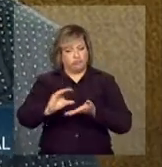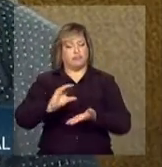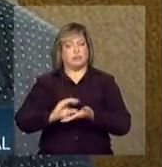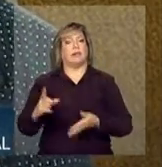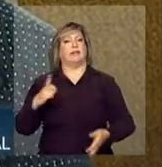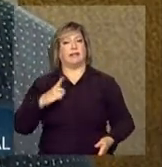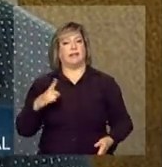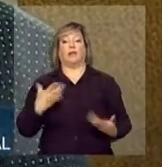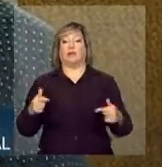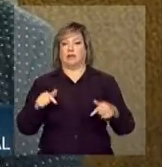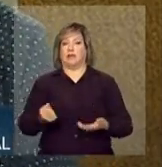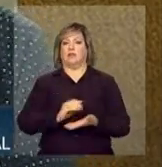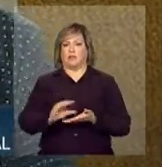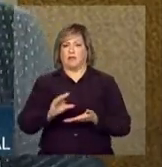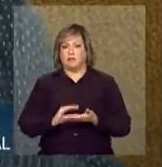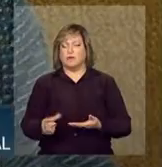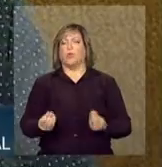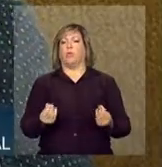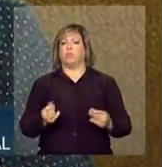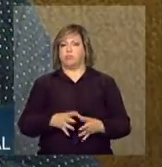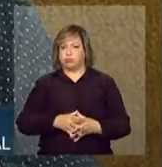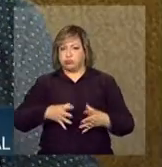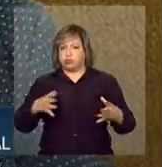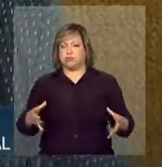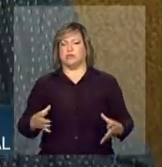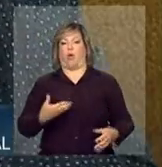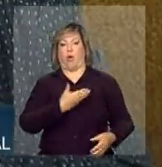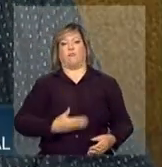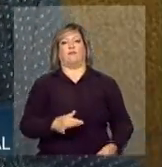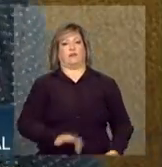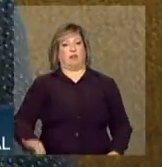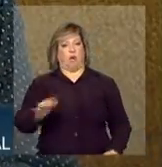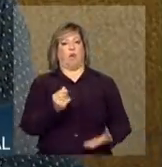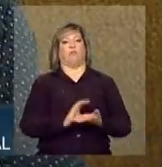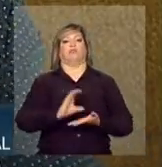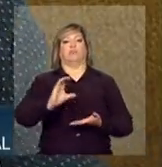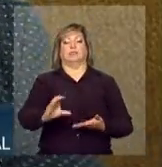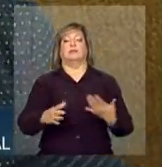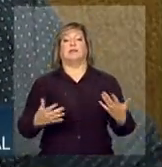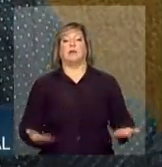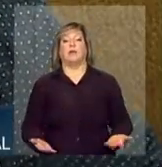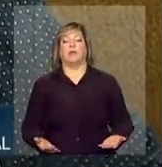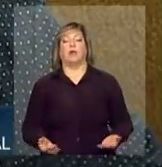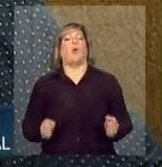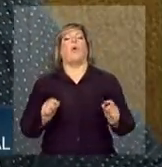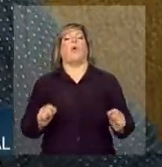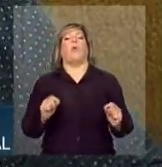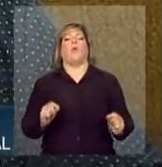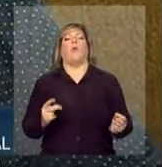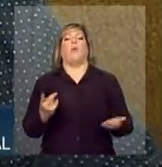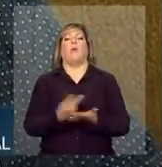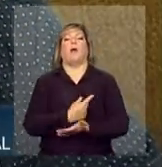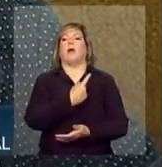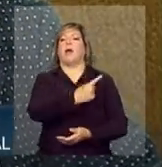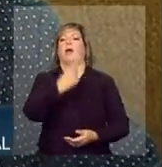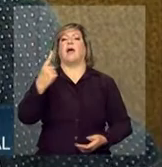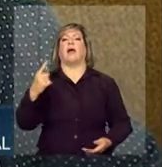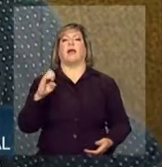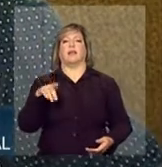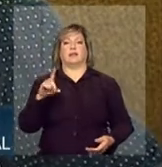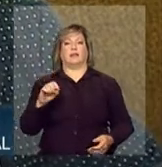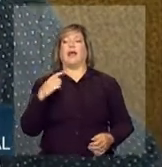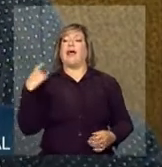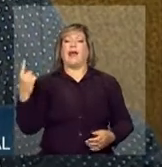Então, isso é investimento pesado que o governo federal está fazendo. Então, eu acho que assim, o que, que cabe a cada ente? Eu acho que o governo federal